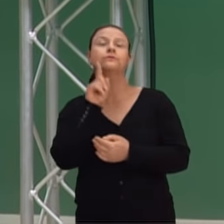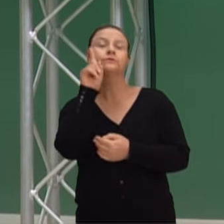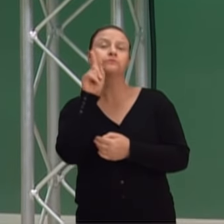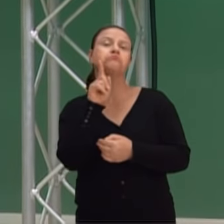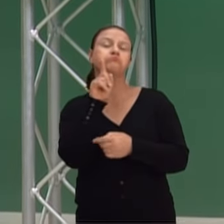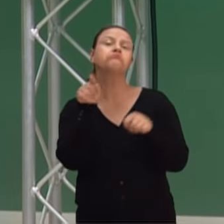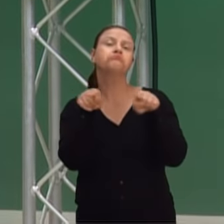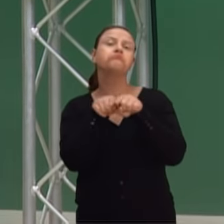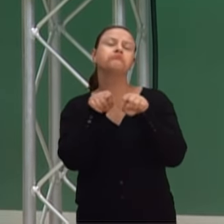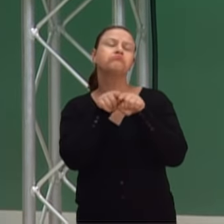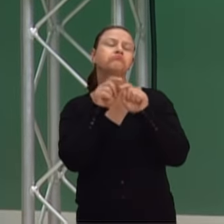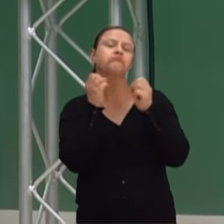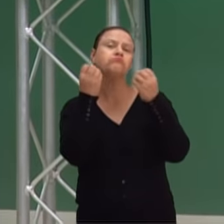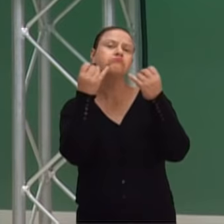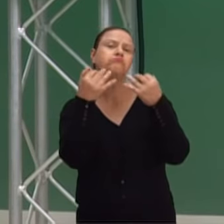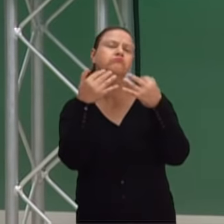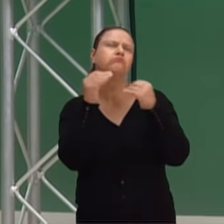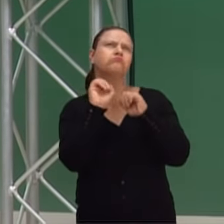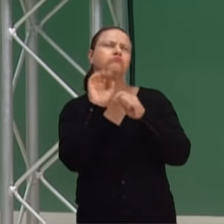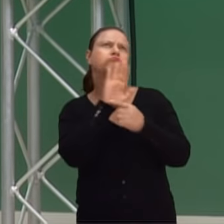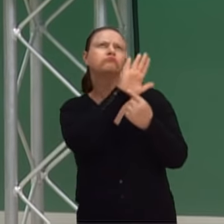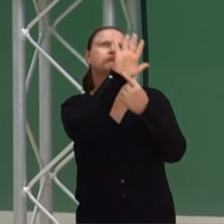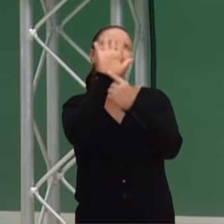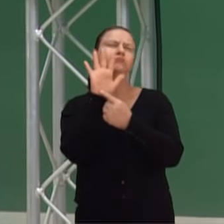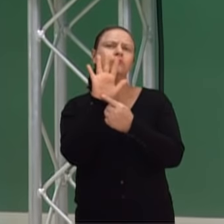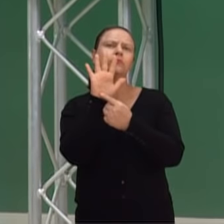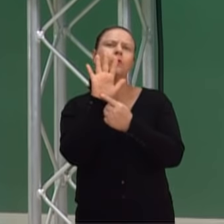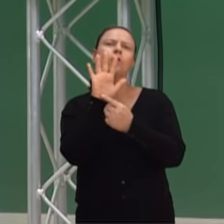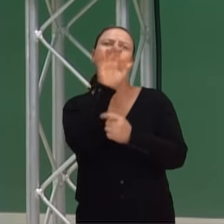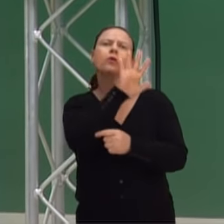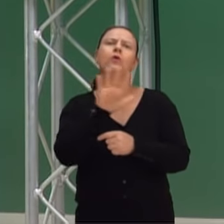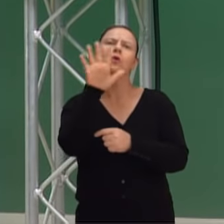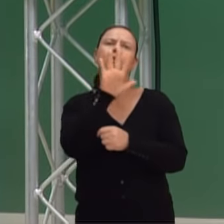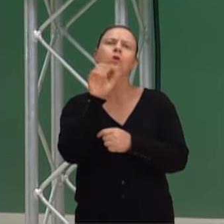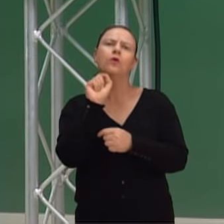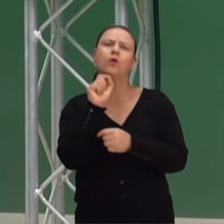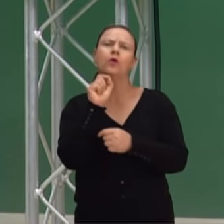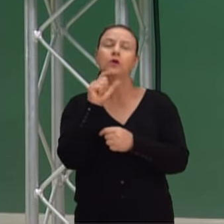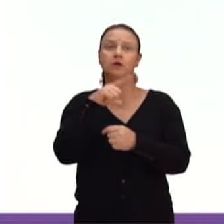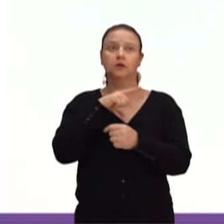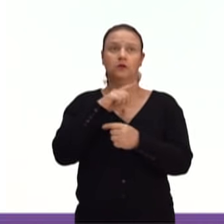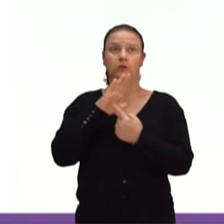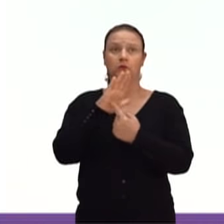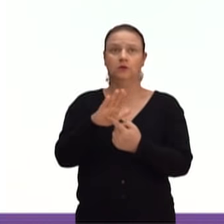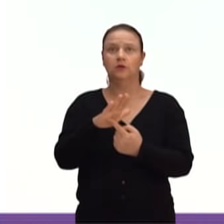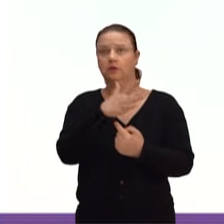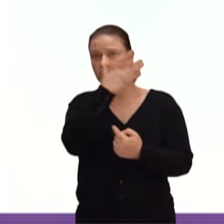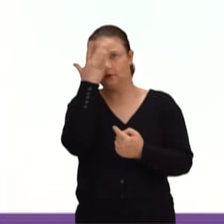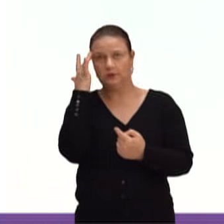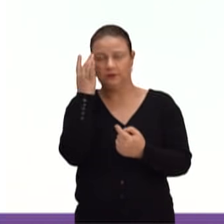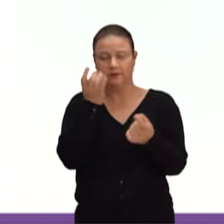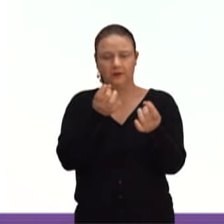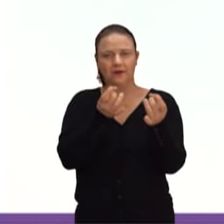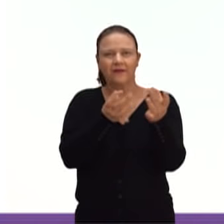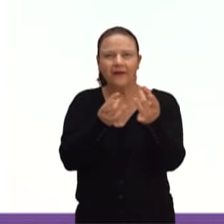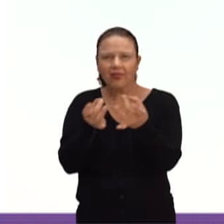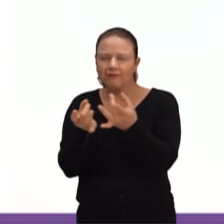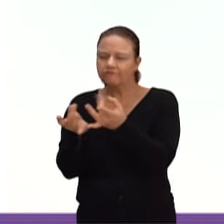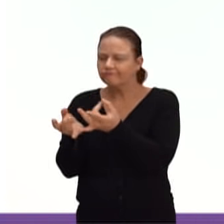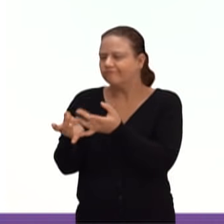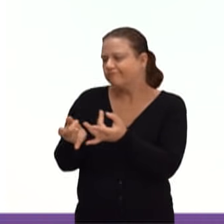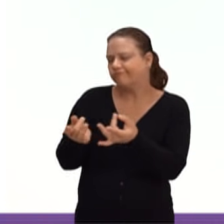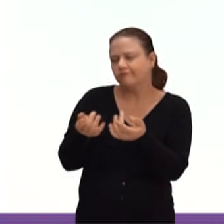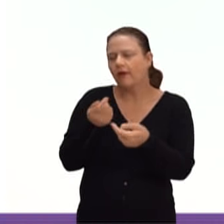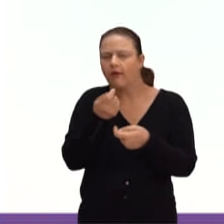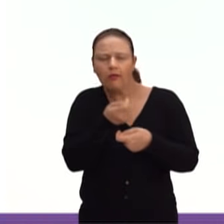pintura mostrando um mascate. Sabe o que é um mascate? Aquele vendedor de porta em porta. Aquele um que chega na tua